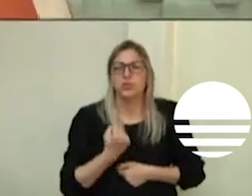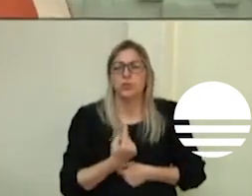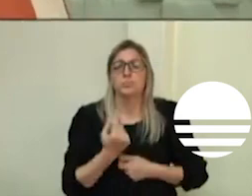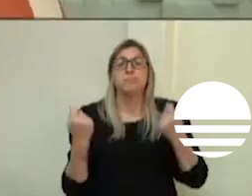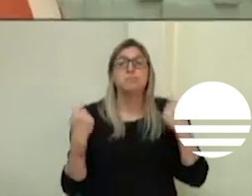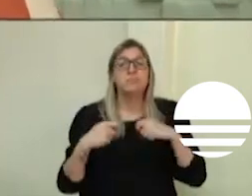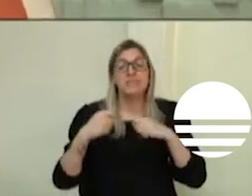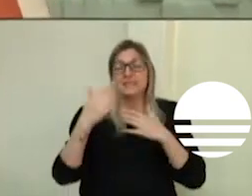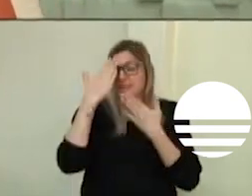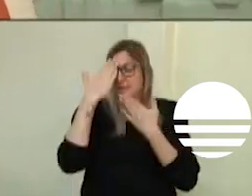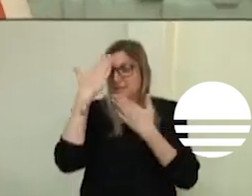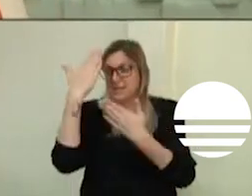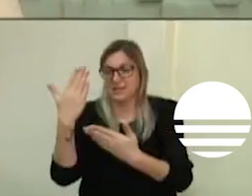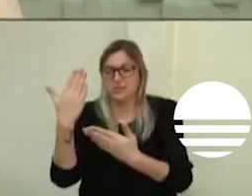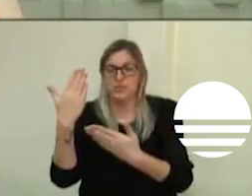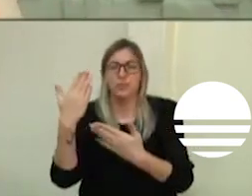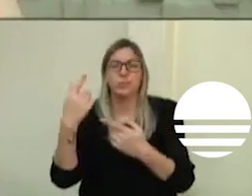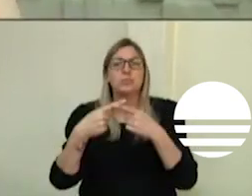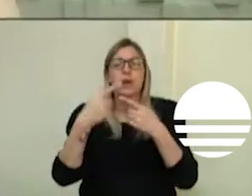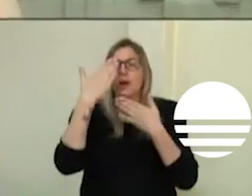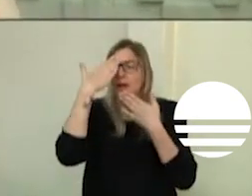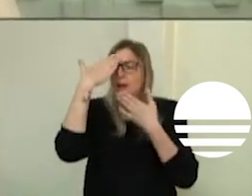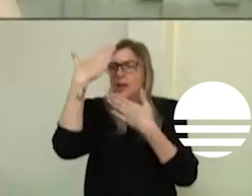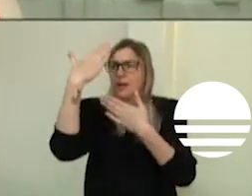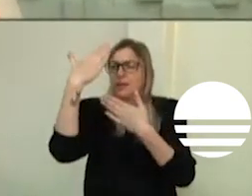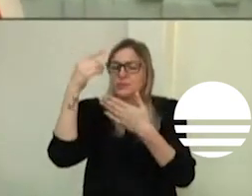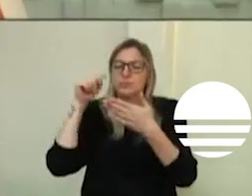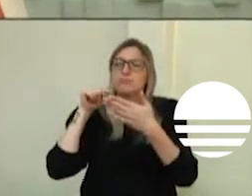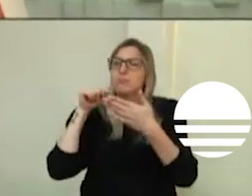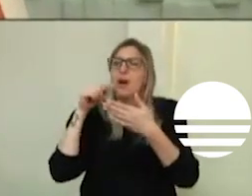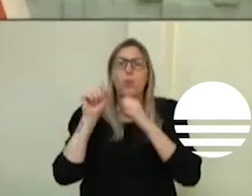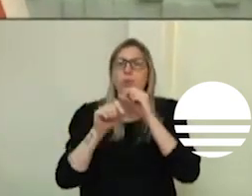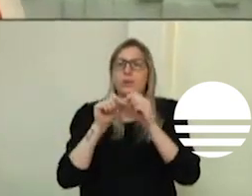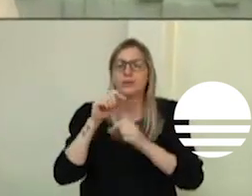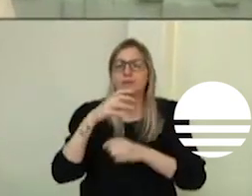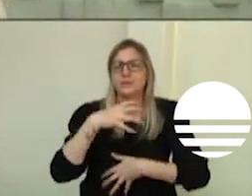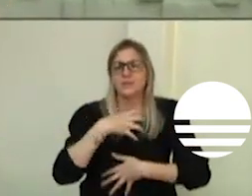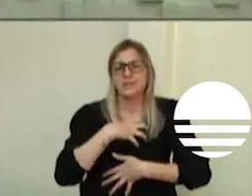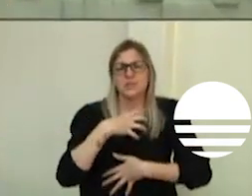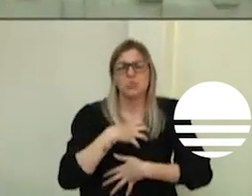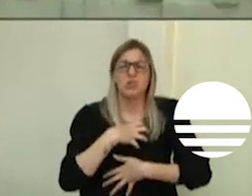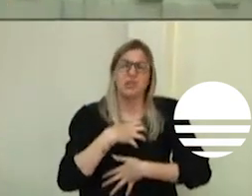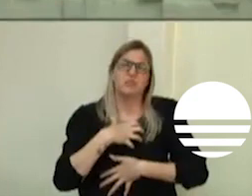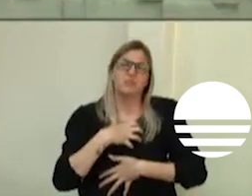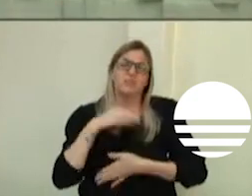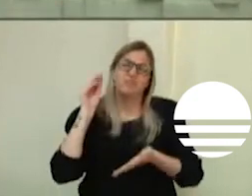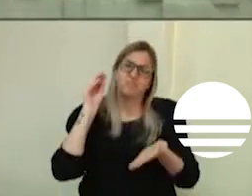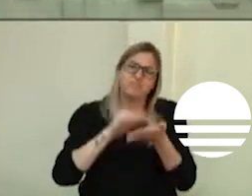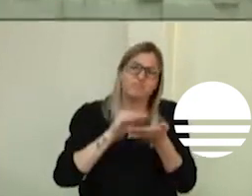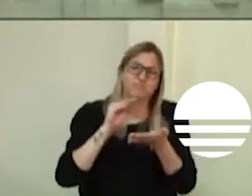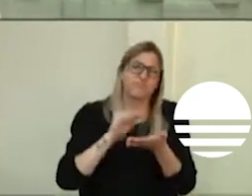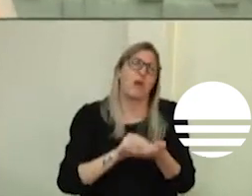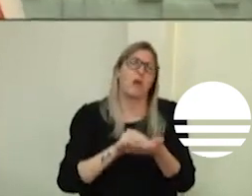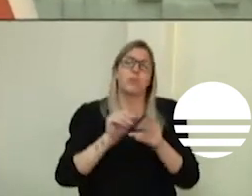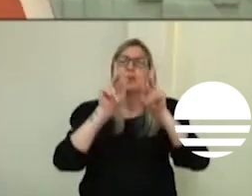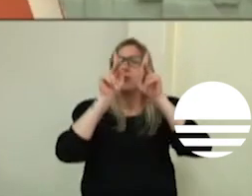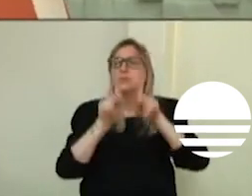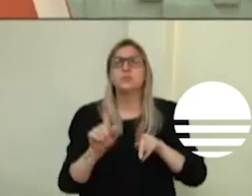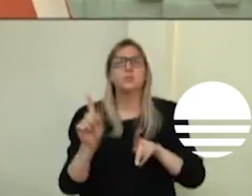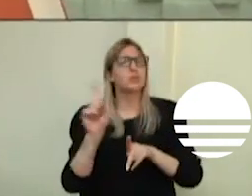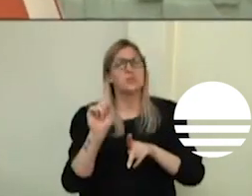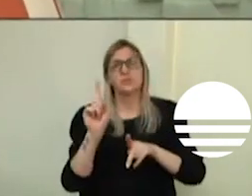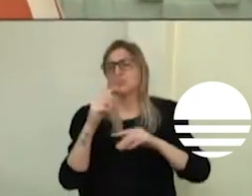gratidão é um sentimento que não está mais em moda. As pessoas não praticam mais a